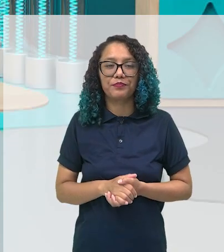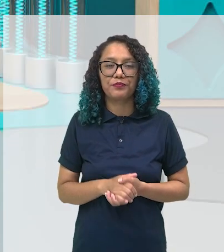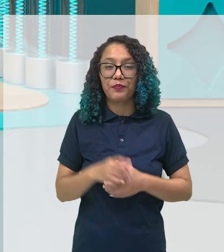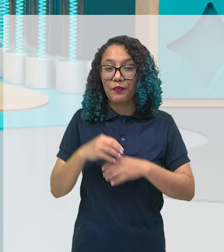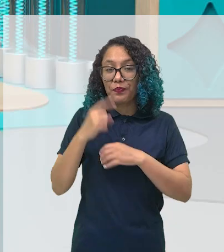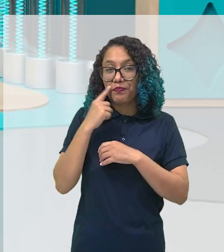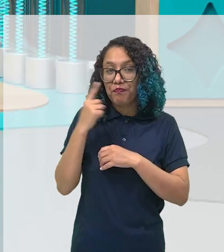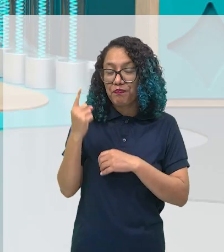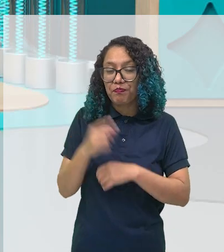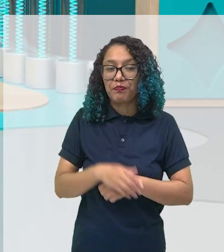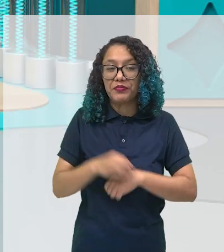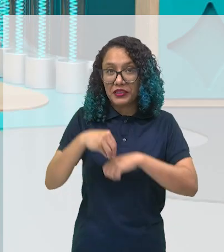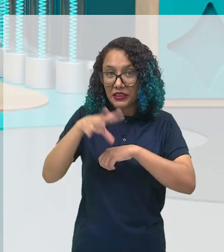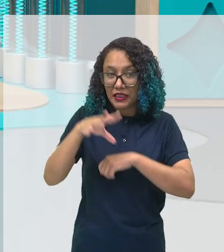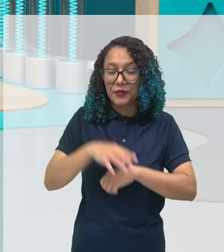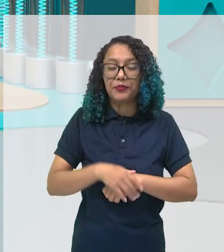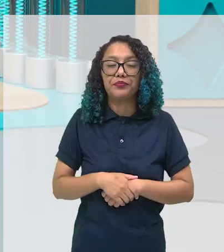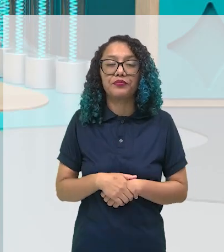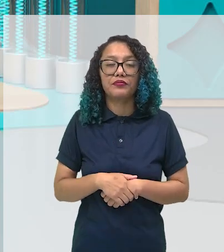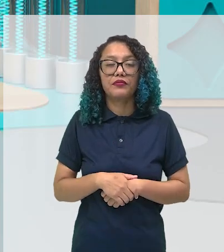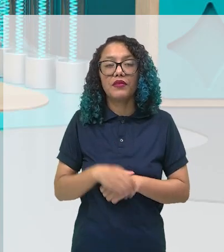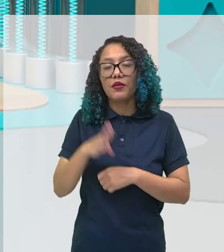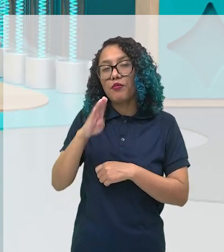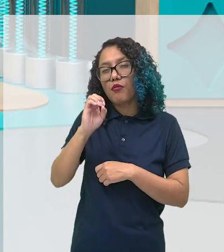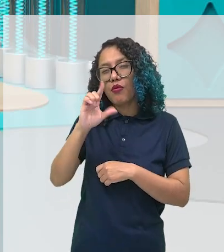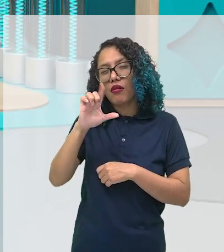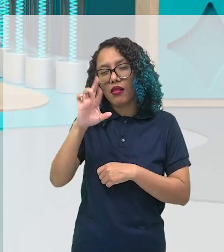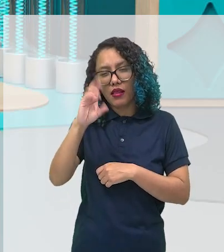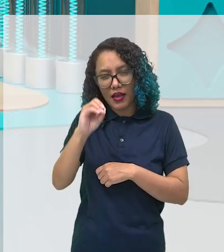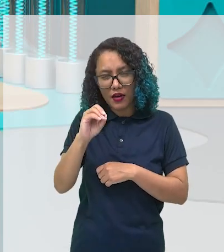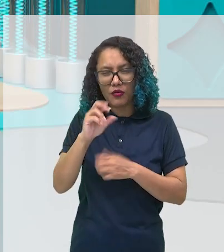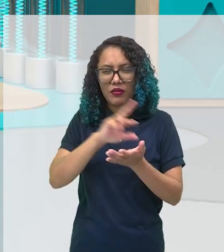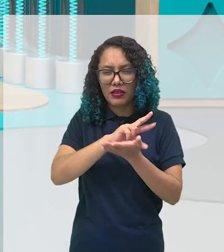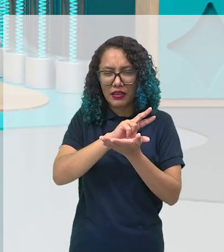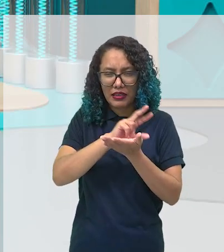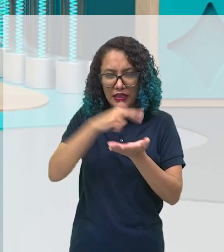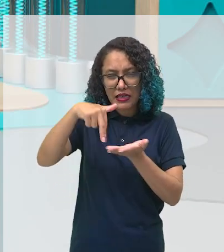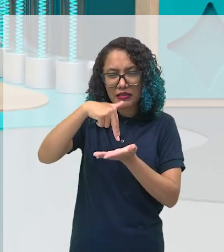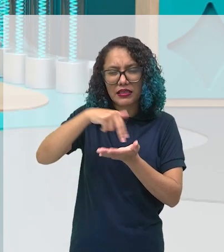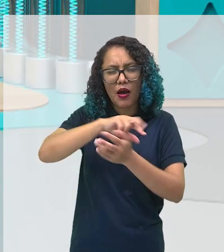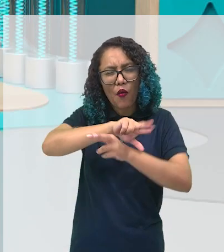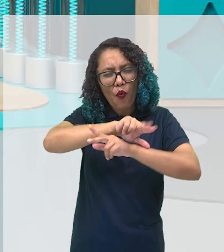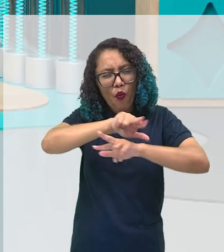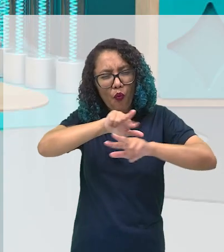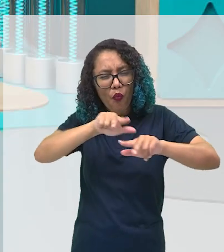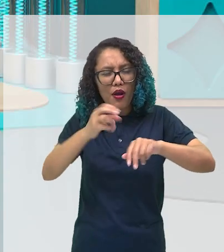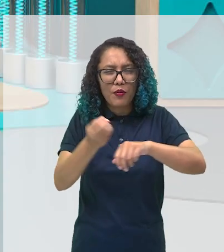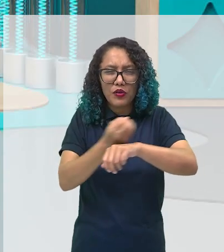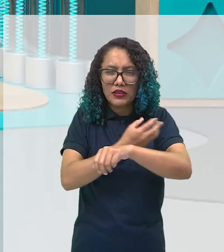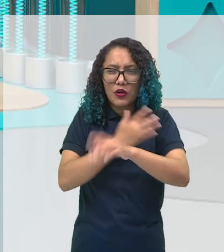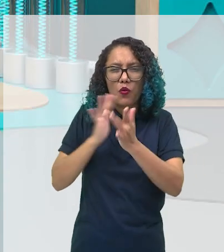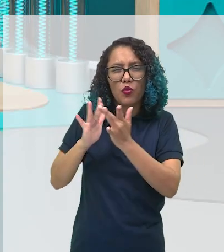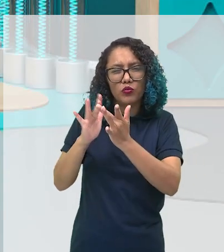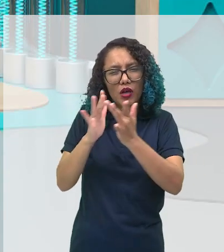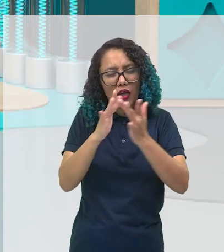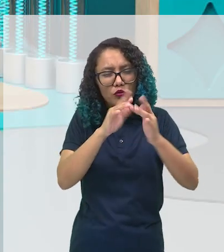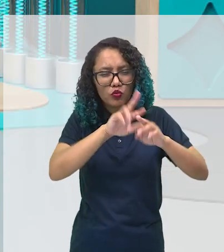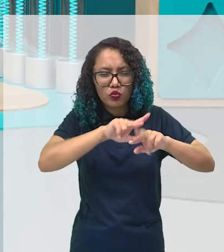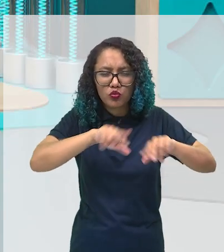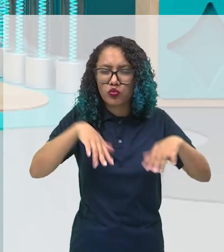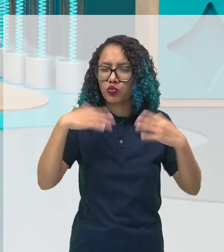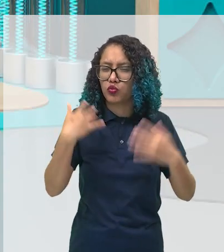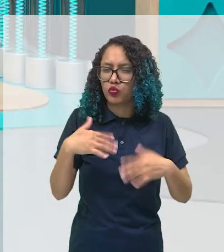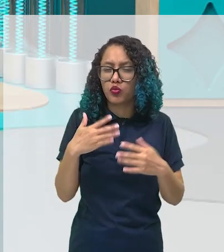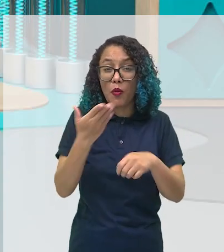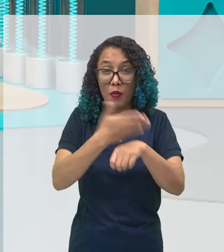seguinte mensagem, ó. O bolero é uma dança rica em emoção e conexão. Com prática, você pode